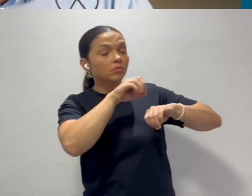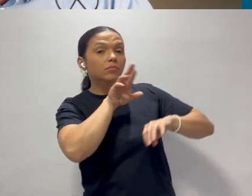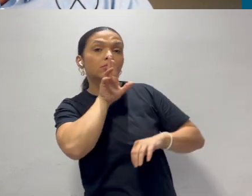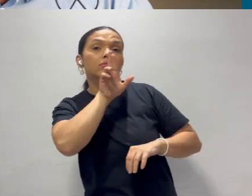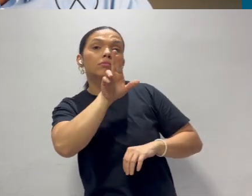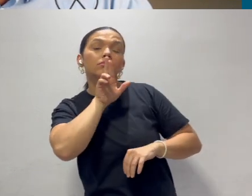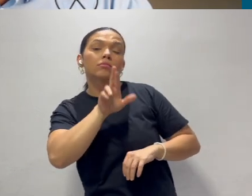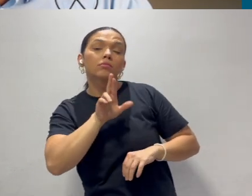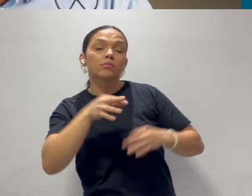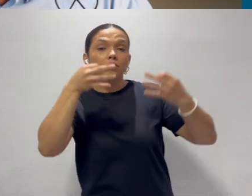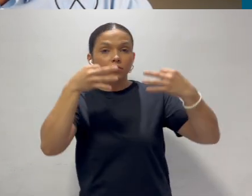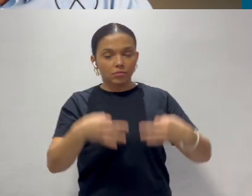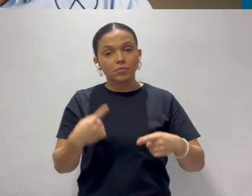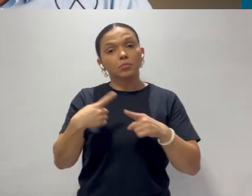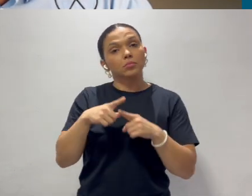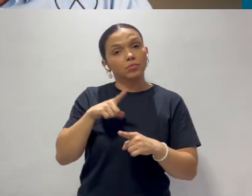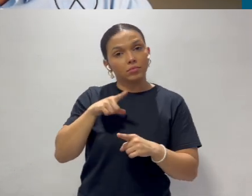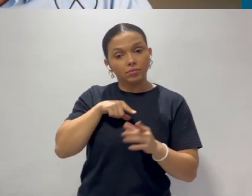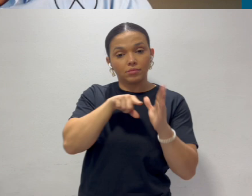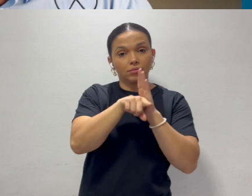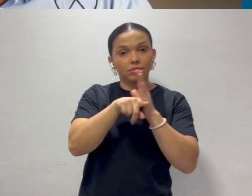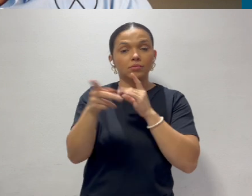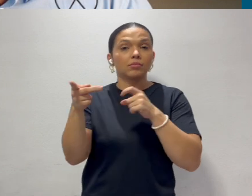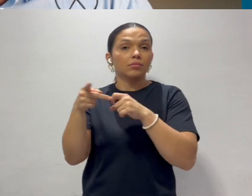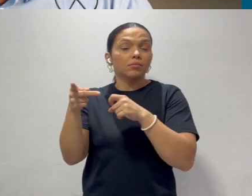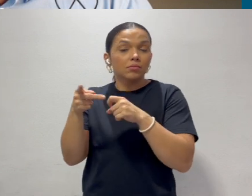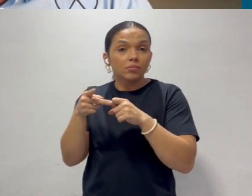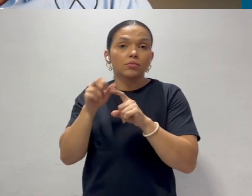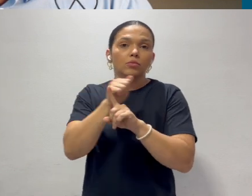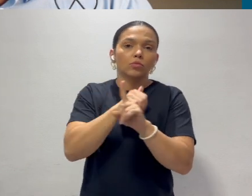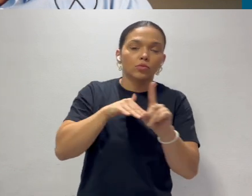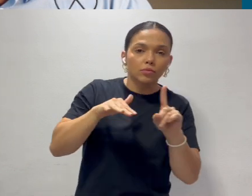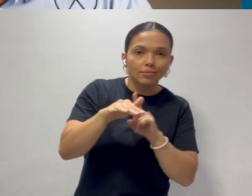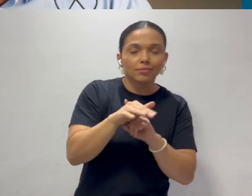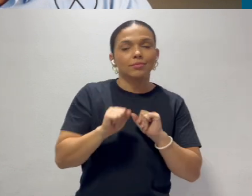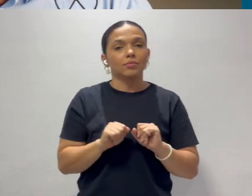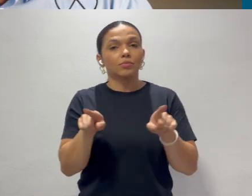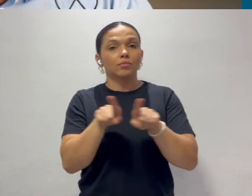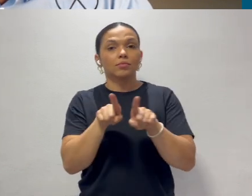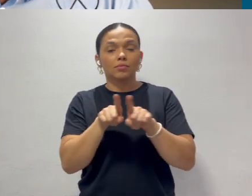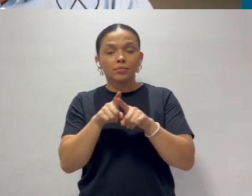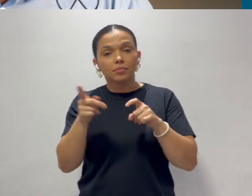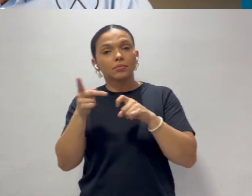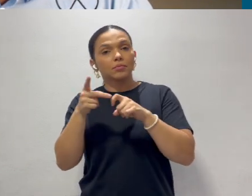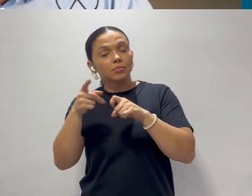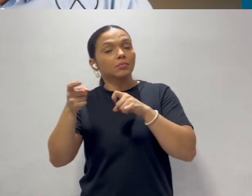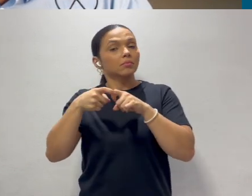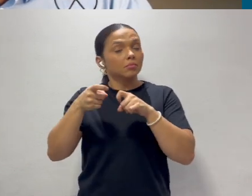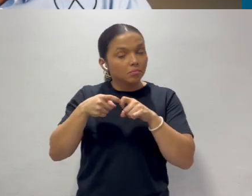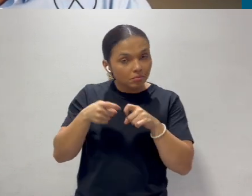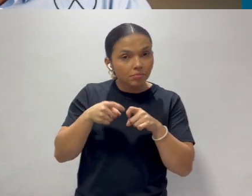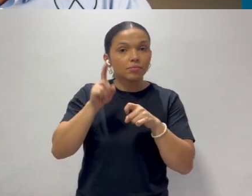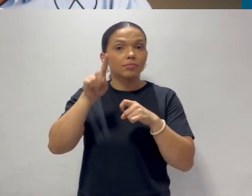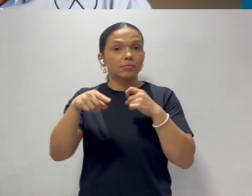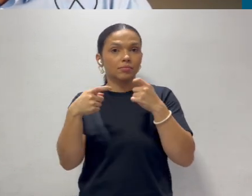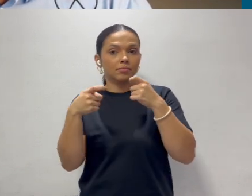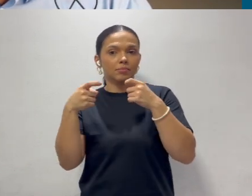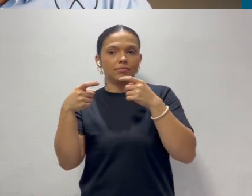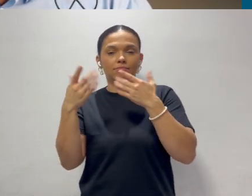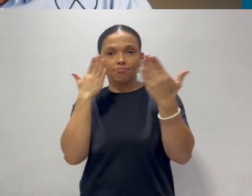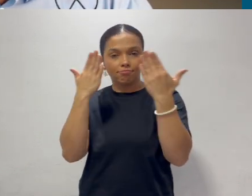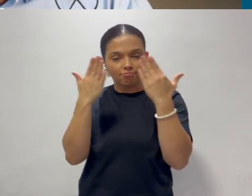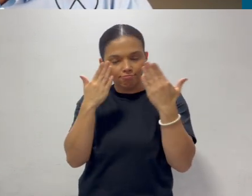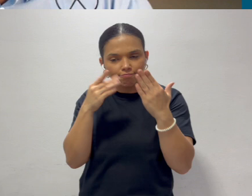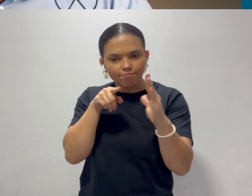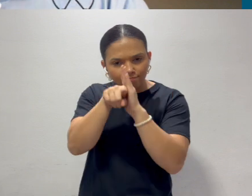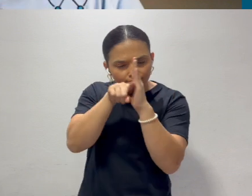médico quanto a perícia social, a biopsicossocial, sinta a sua dor, ela possa entender realmente. Então, você tem que analisar,